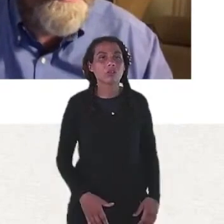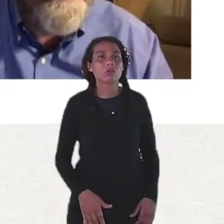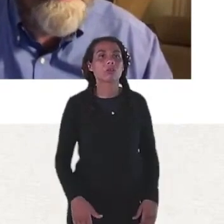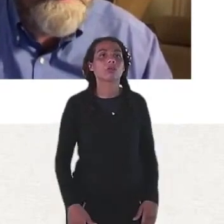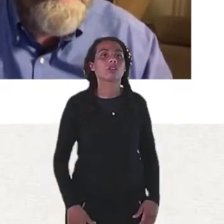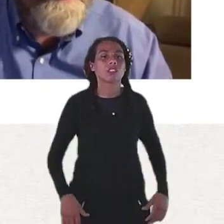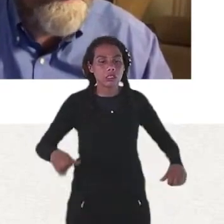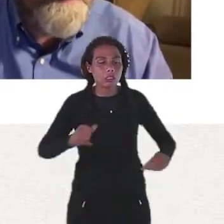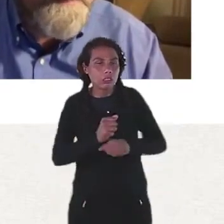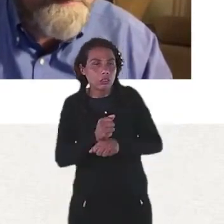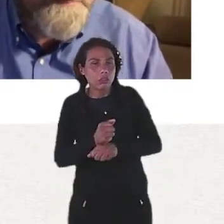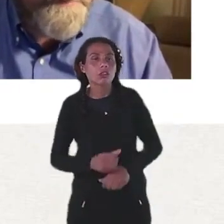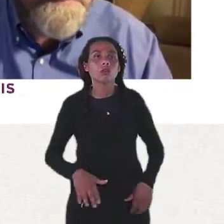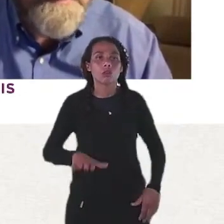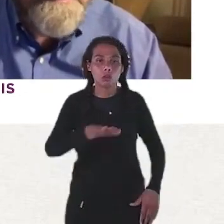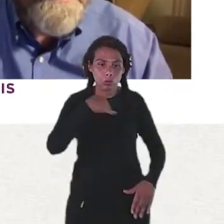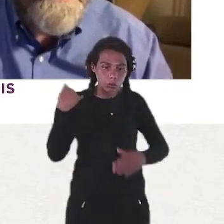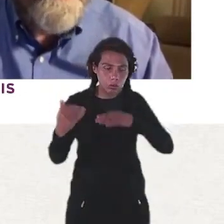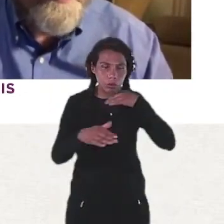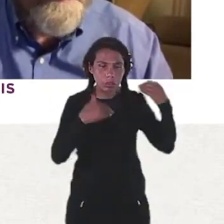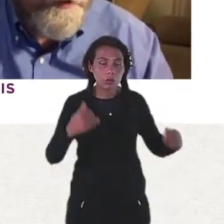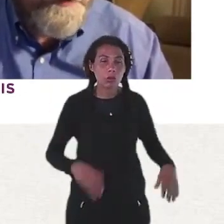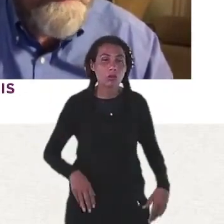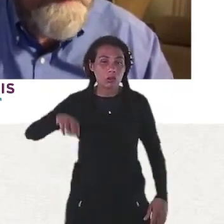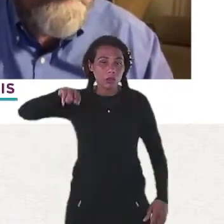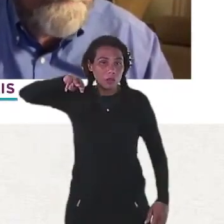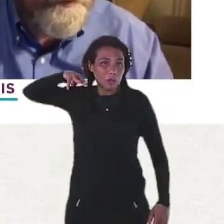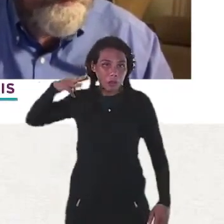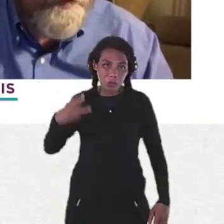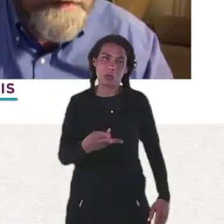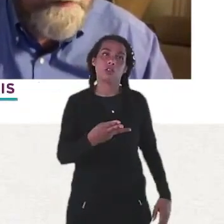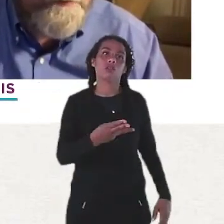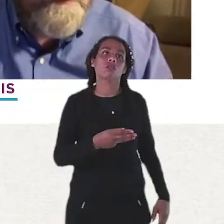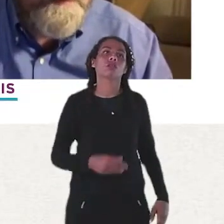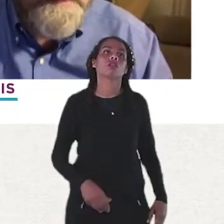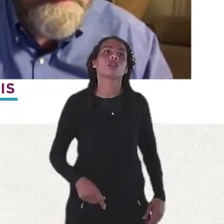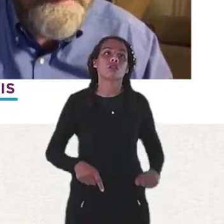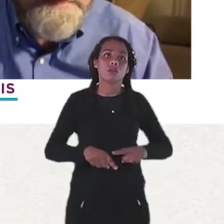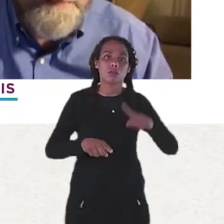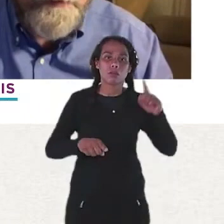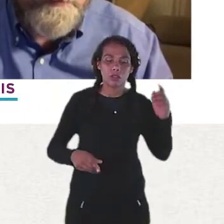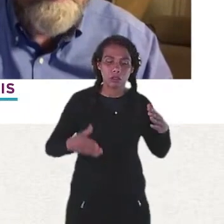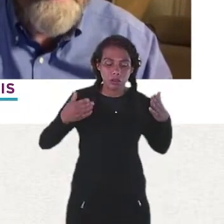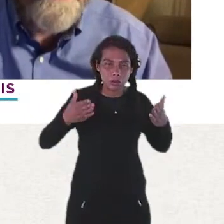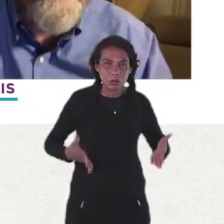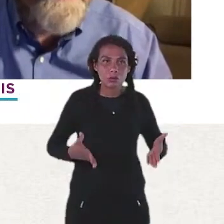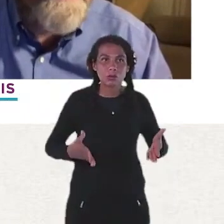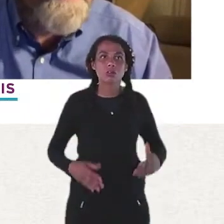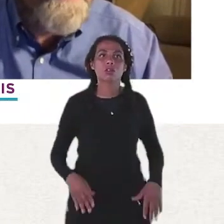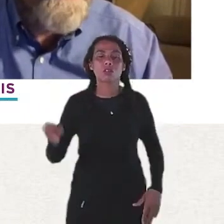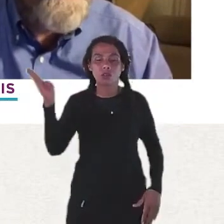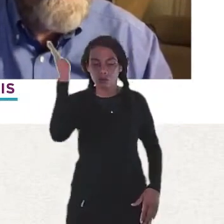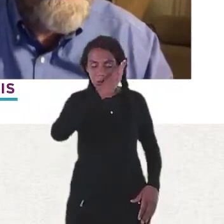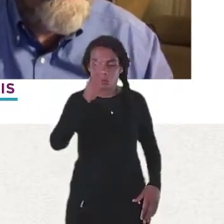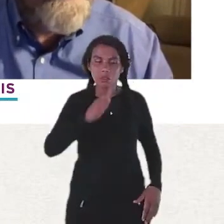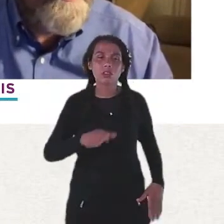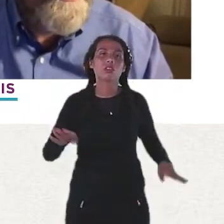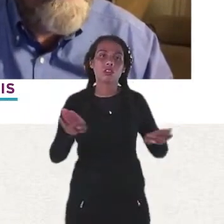evidentemente, milhões de vidas foram perdidas, mas do ponto de vista pontual, a guerra do